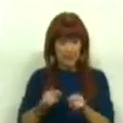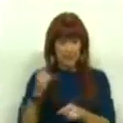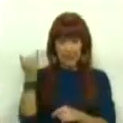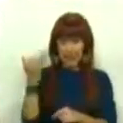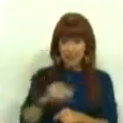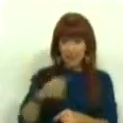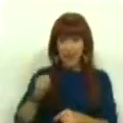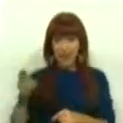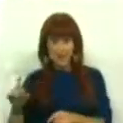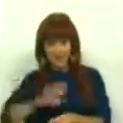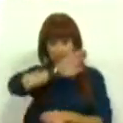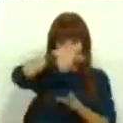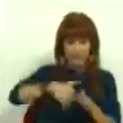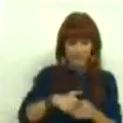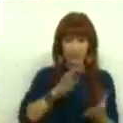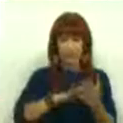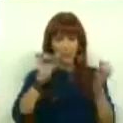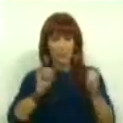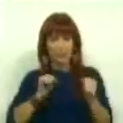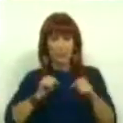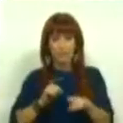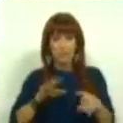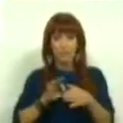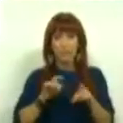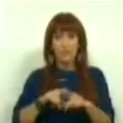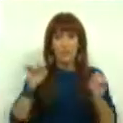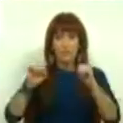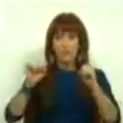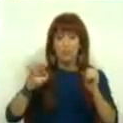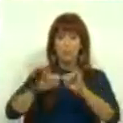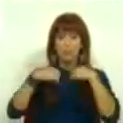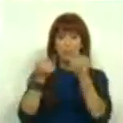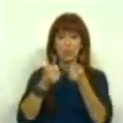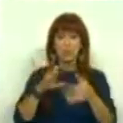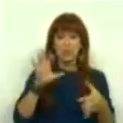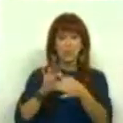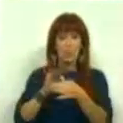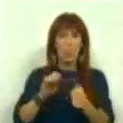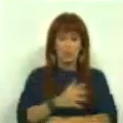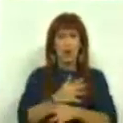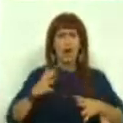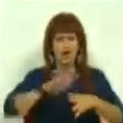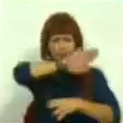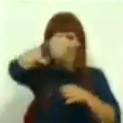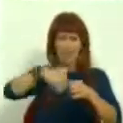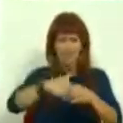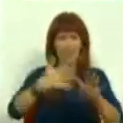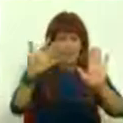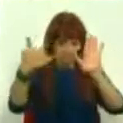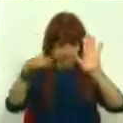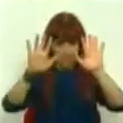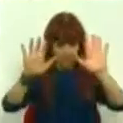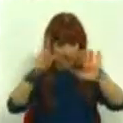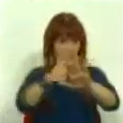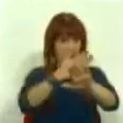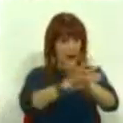as IPSS e a abrangência do acordo celebrado na concertação social é grande. Mas, antes disso,